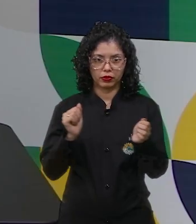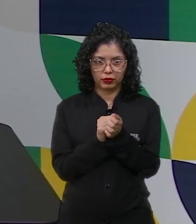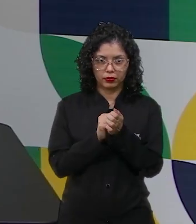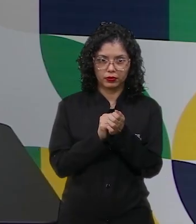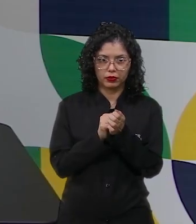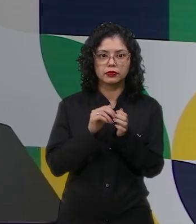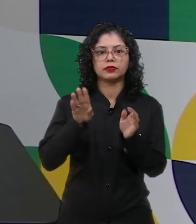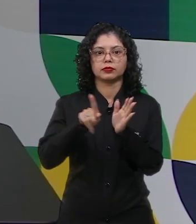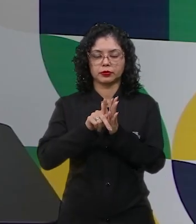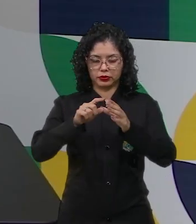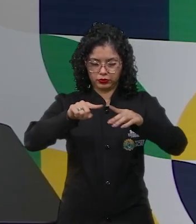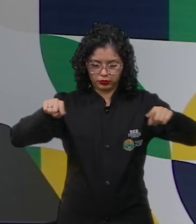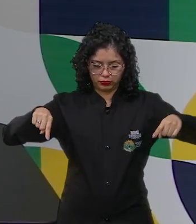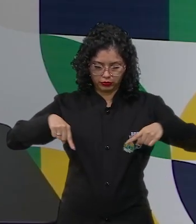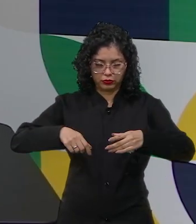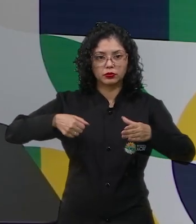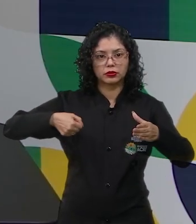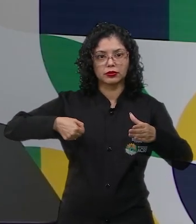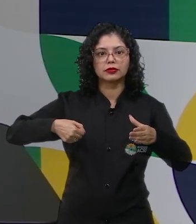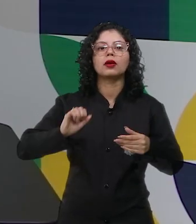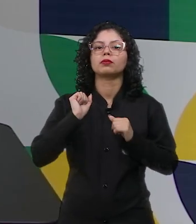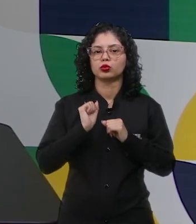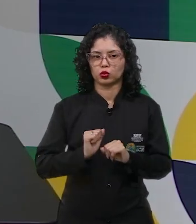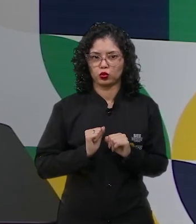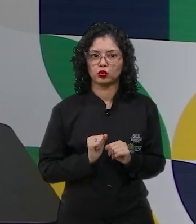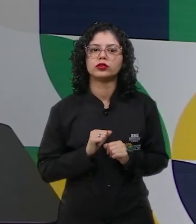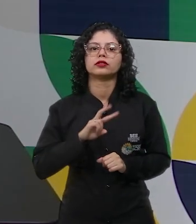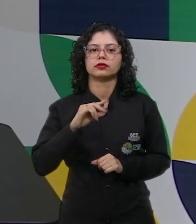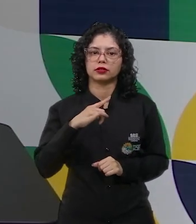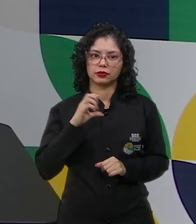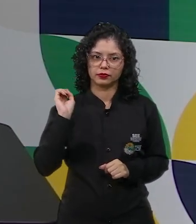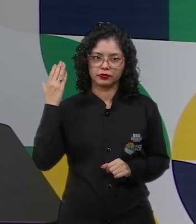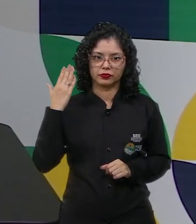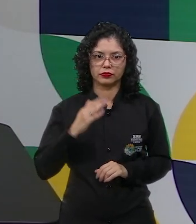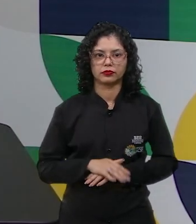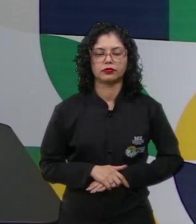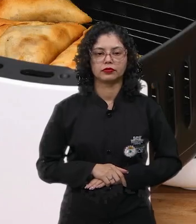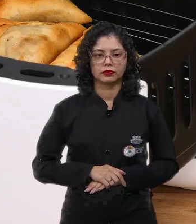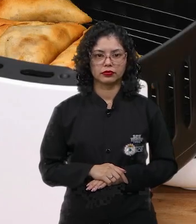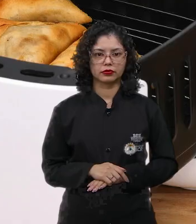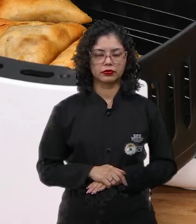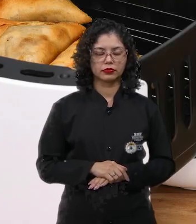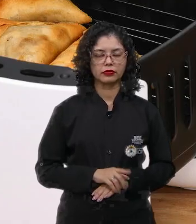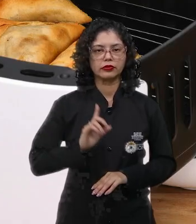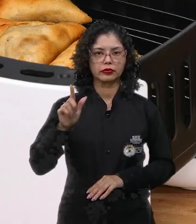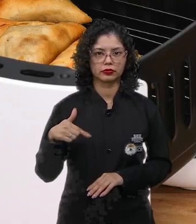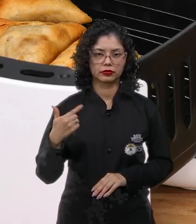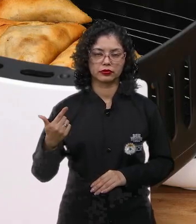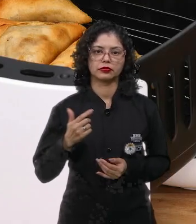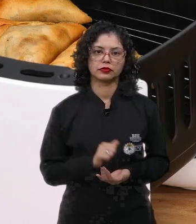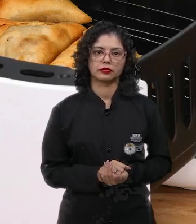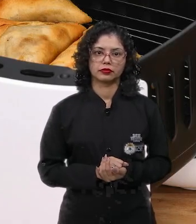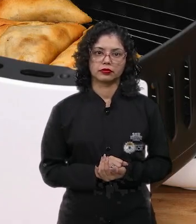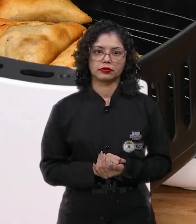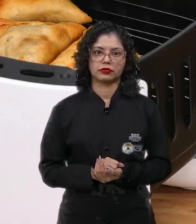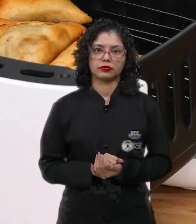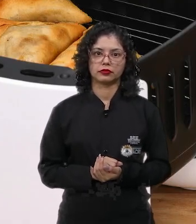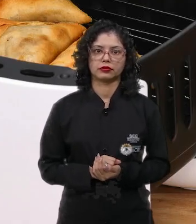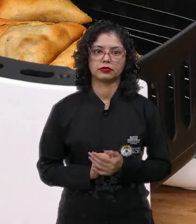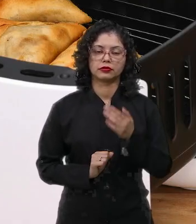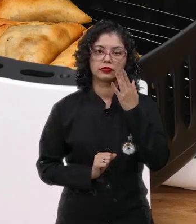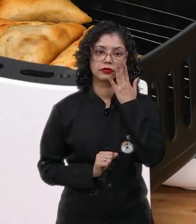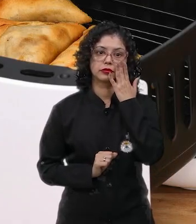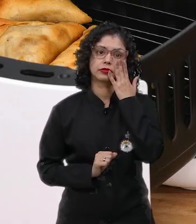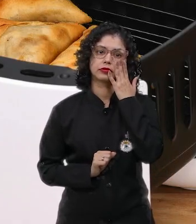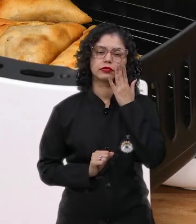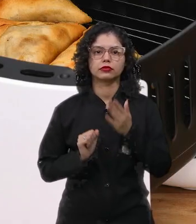né, nessa panela, pode colocar no seu fogão que vai funcionar. O nosso próximo, gente, eletrodoméstico, eu falo que